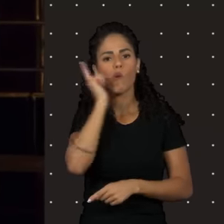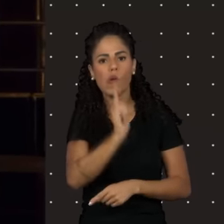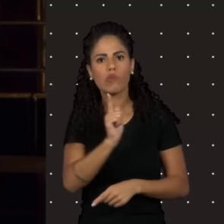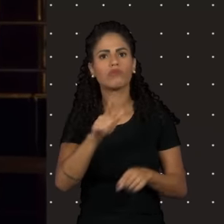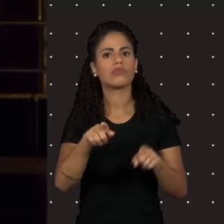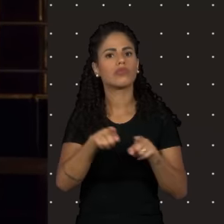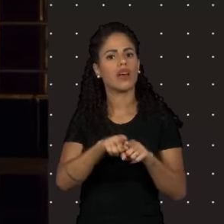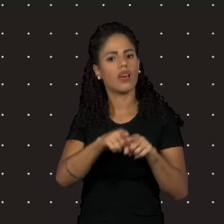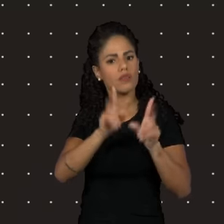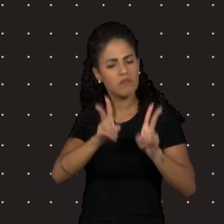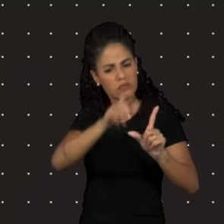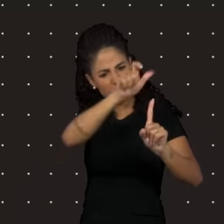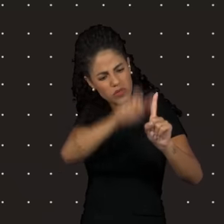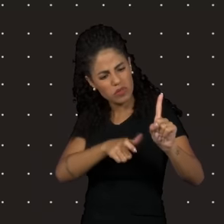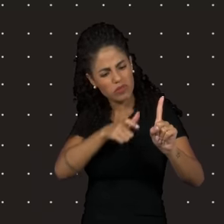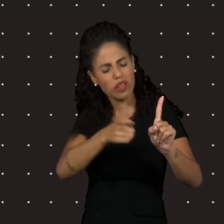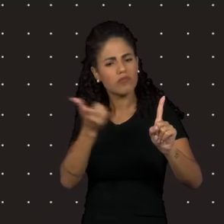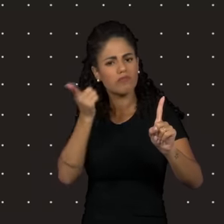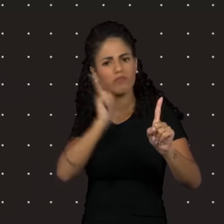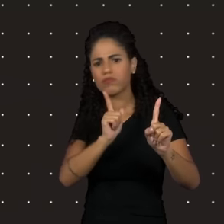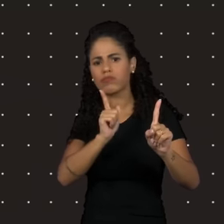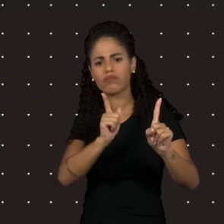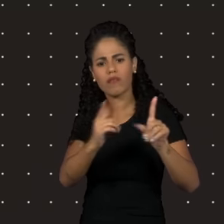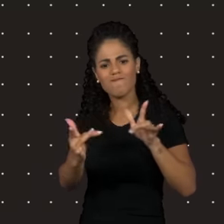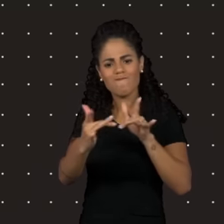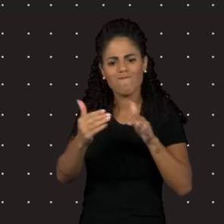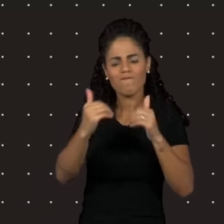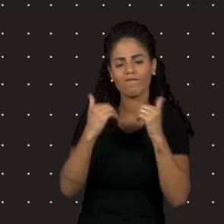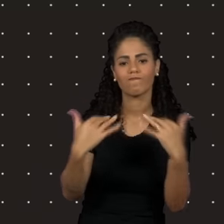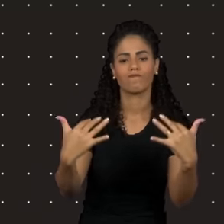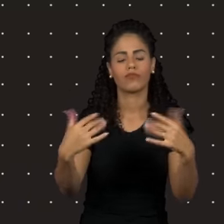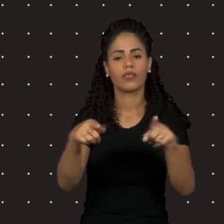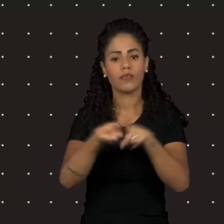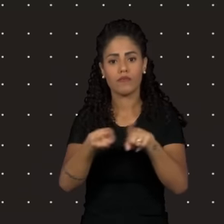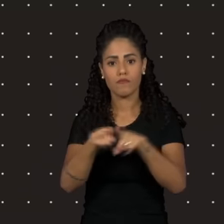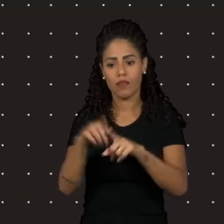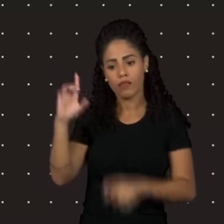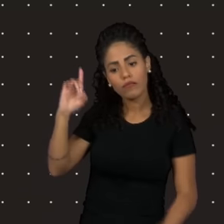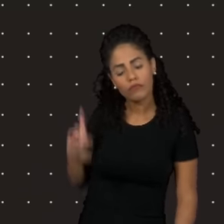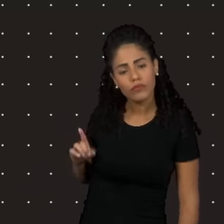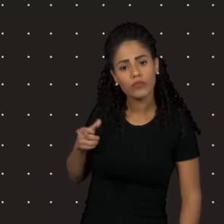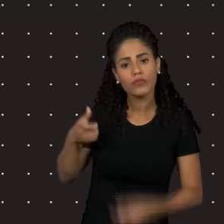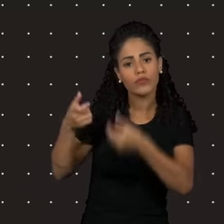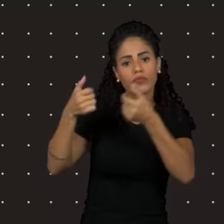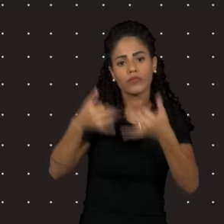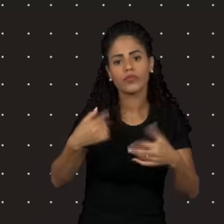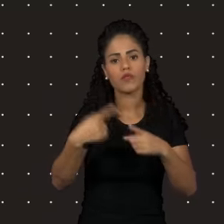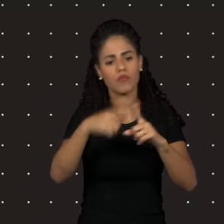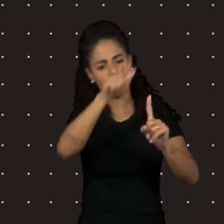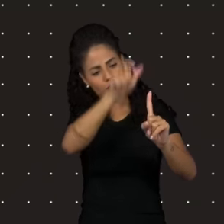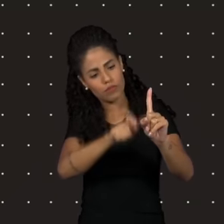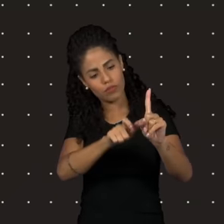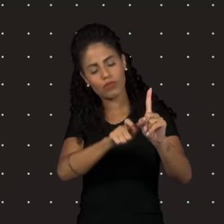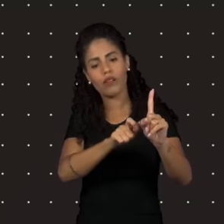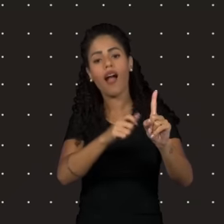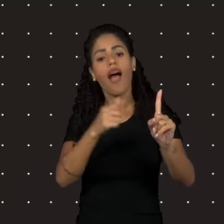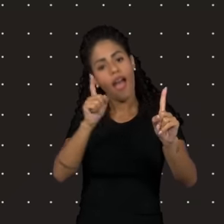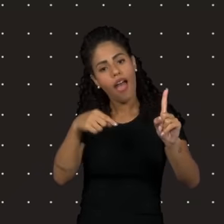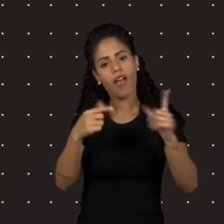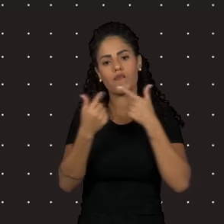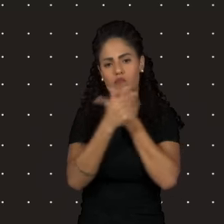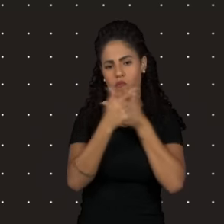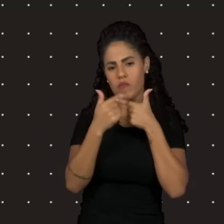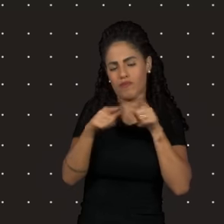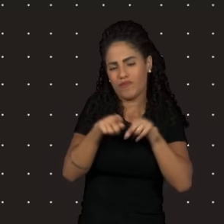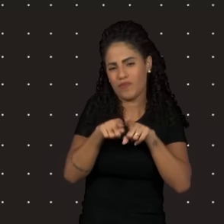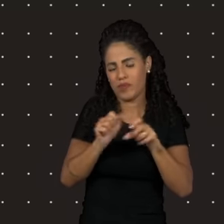mesma personagem, que é uma preposição do Nelson para a falecida, porque é uma tragicomédia. Além do